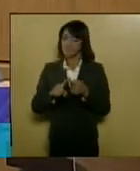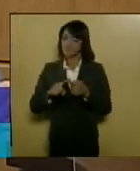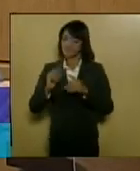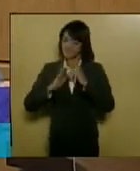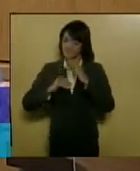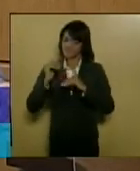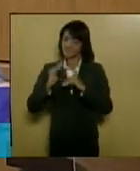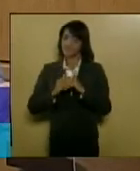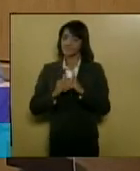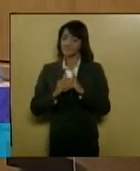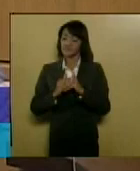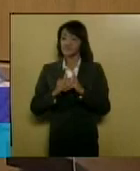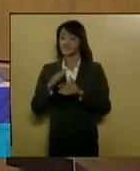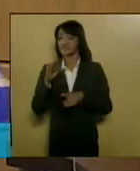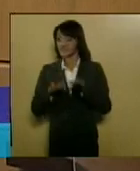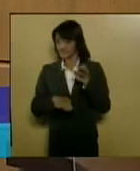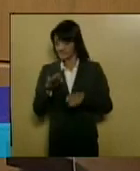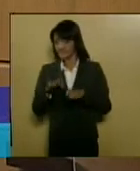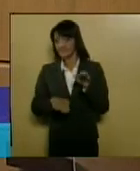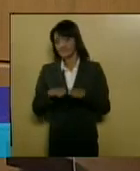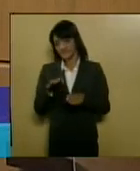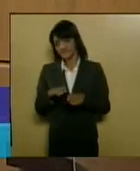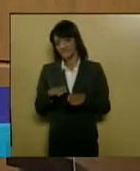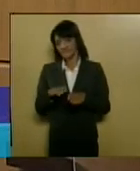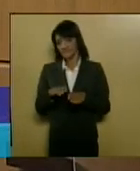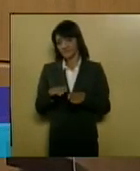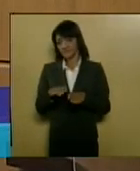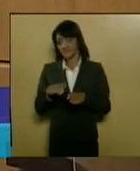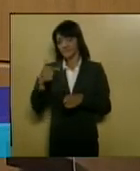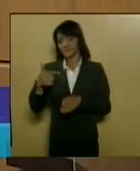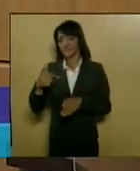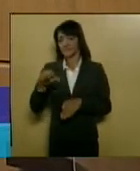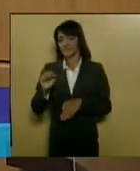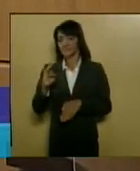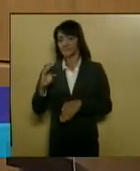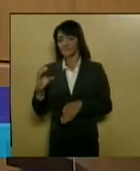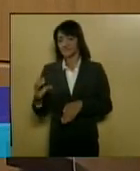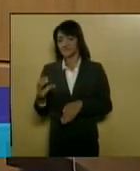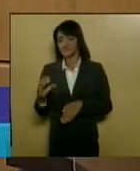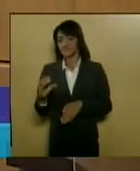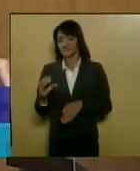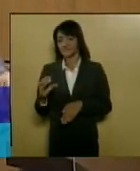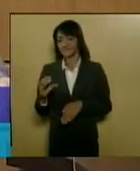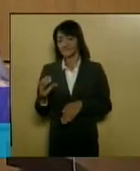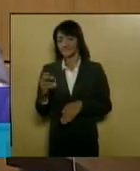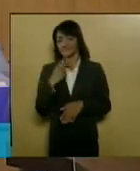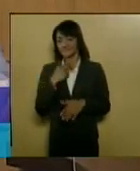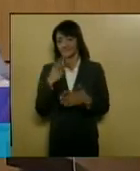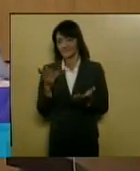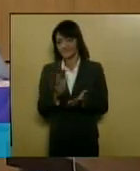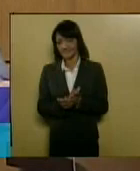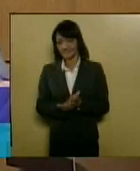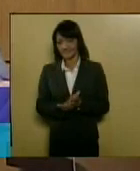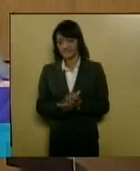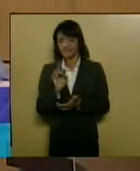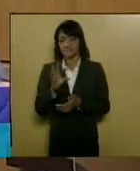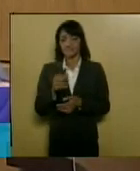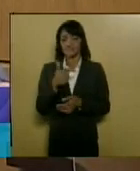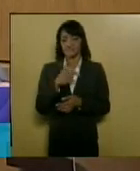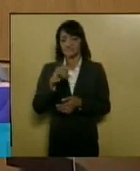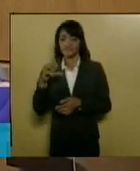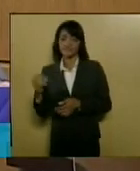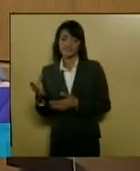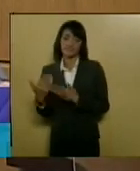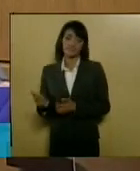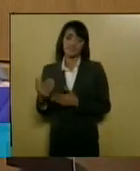profissão. E, às vezes, a capacidade do 28BC é subutilizada. Apenas entra 200, 200 e poucos